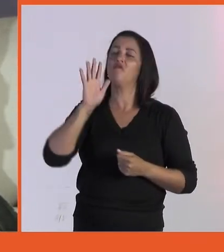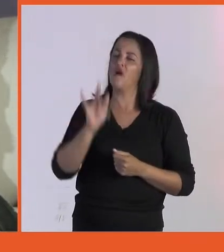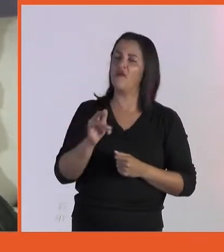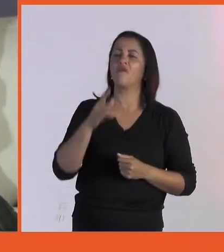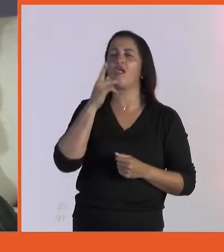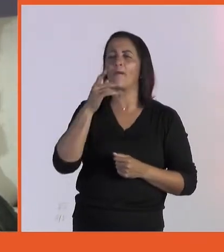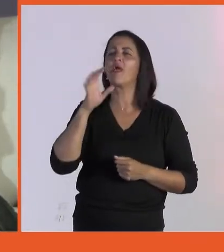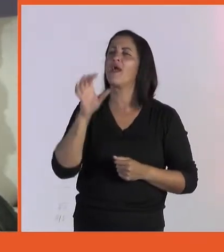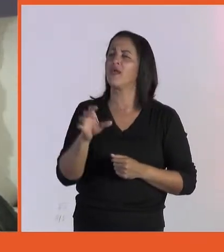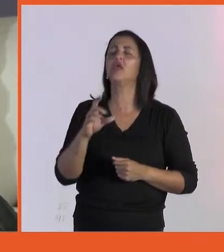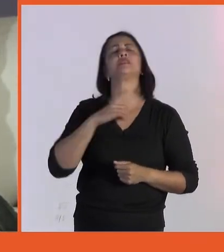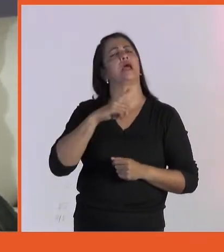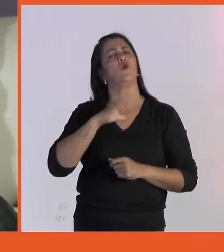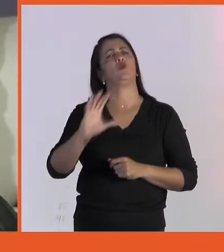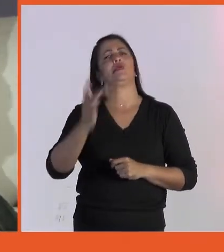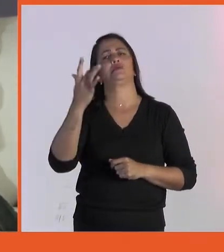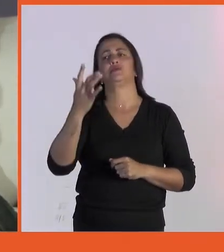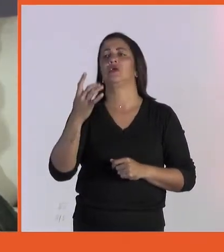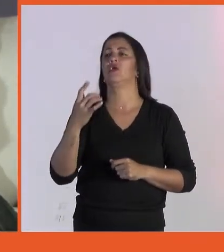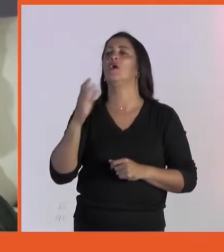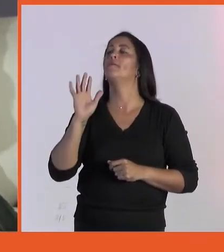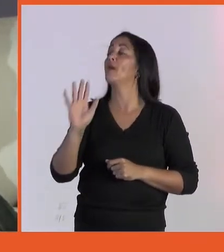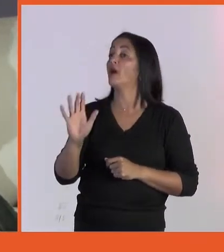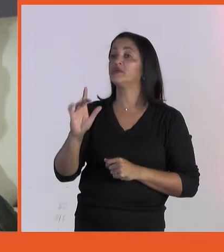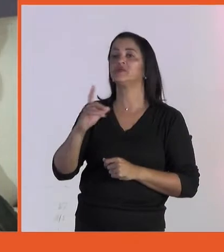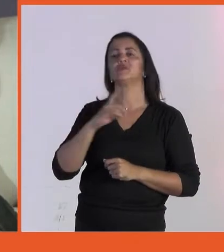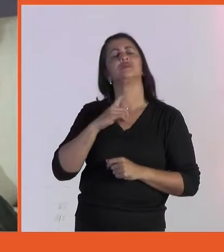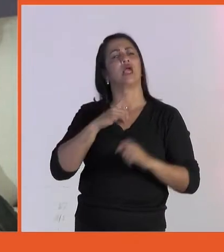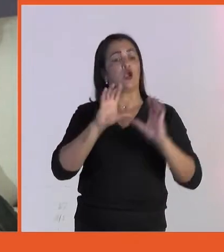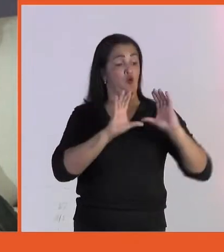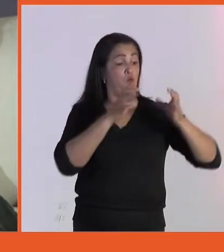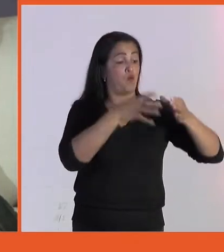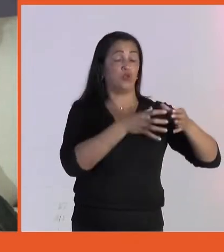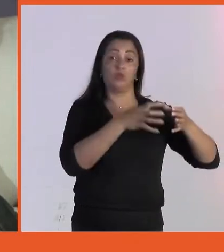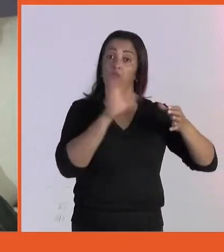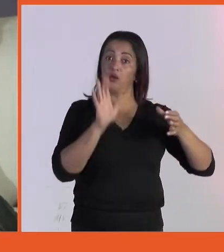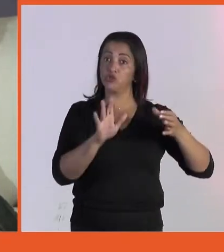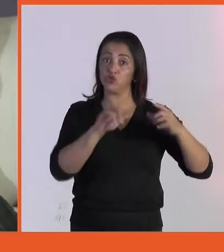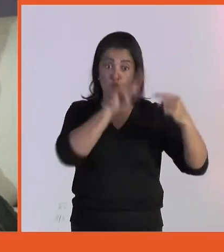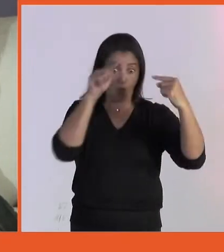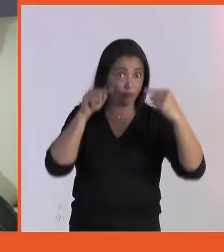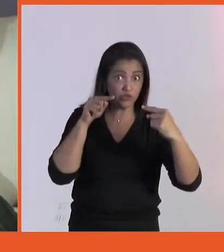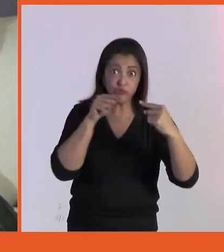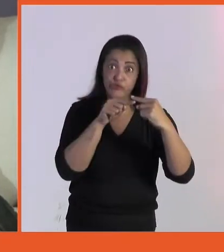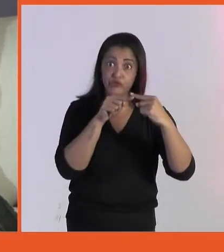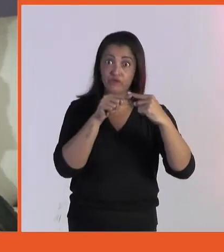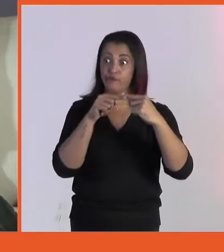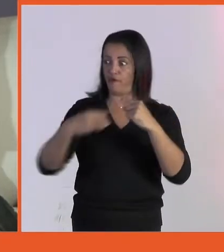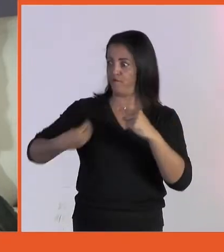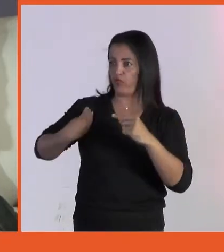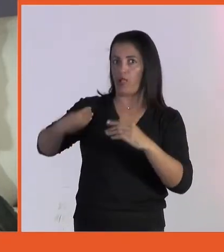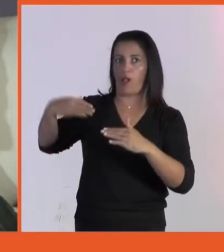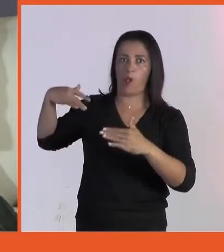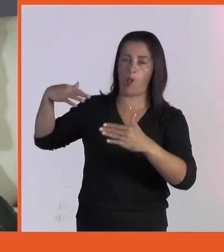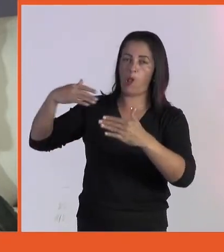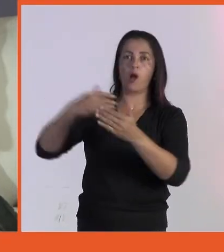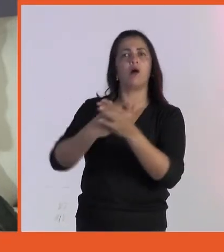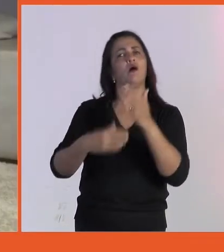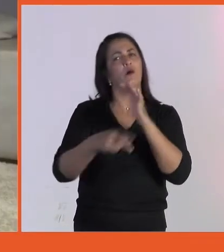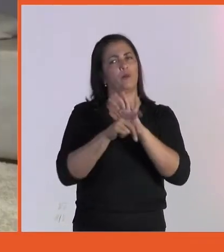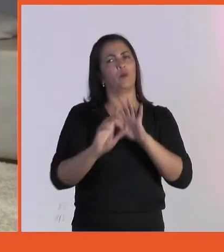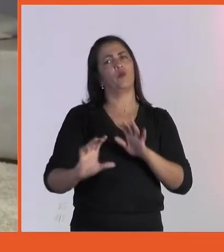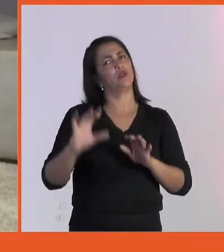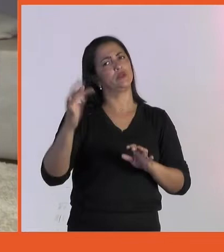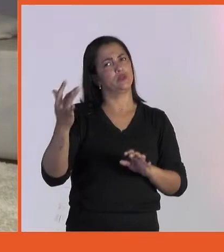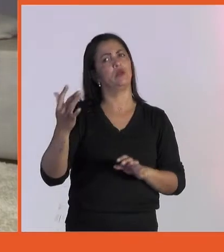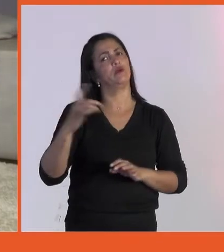para fazer acontecer. Mas não, sabe? Nossa comunidade se juntou num objetivo aqui e fez acontecer. Que isso